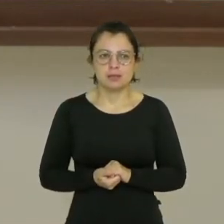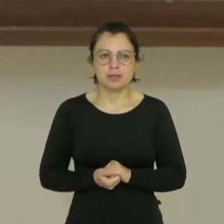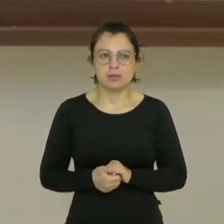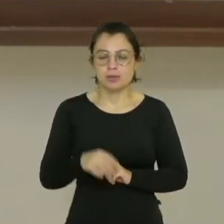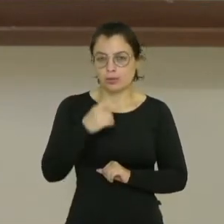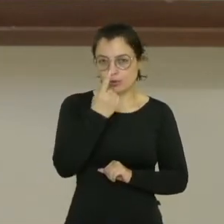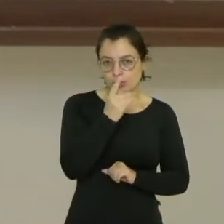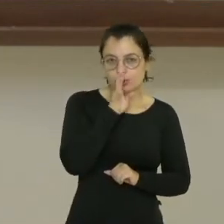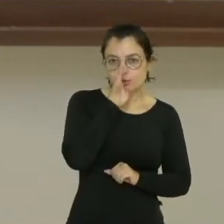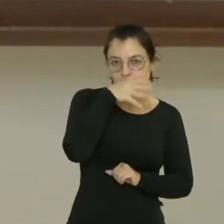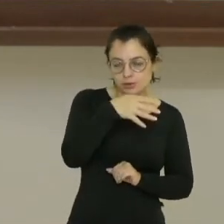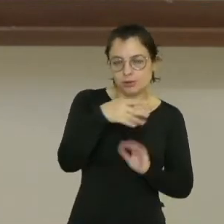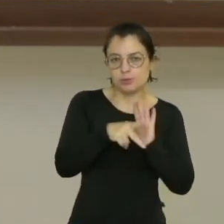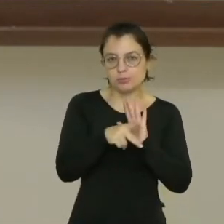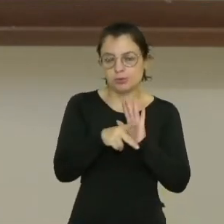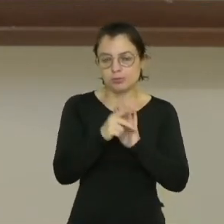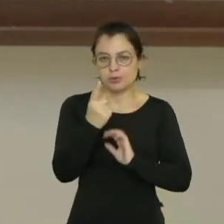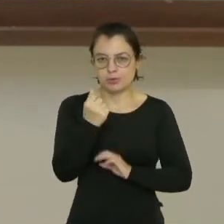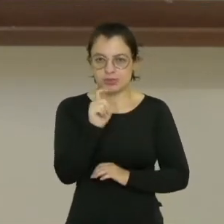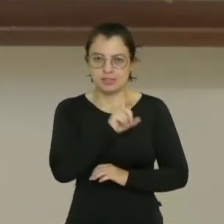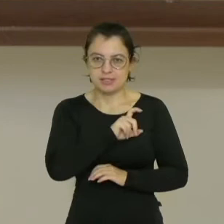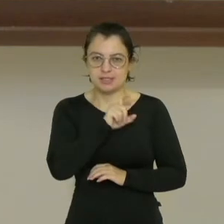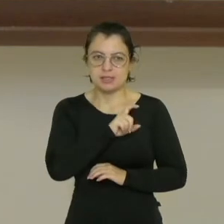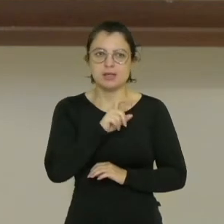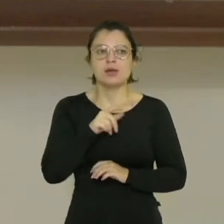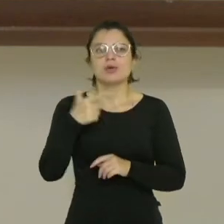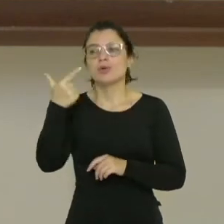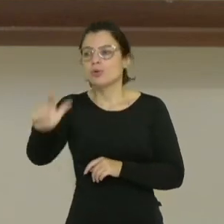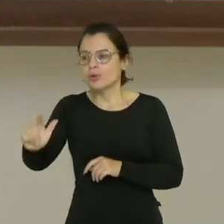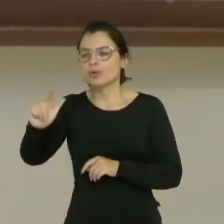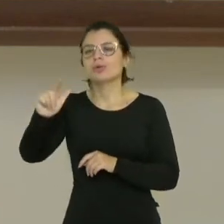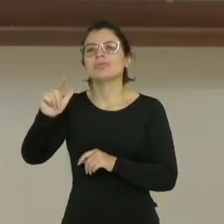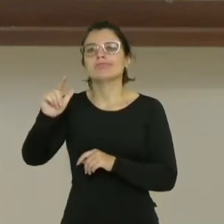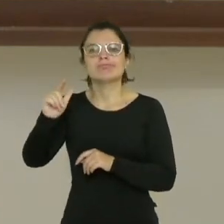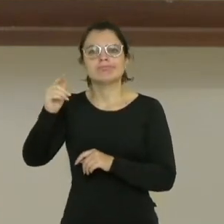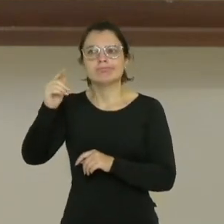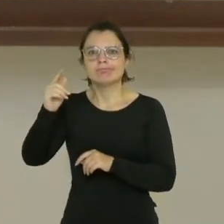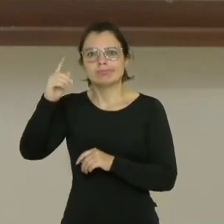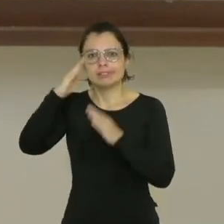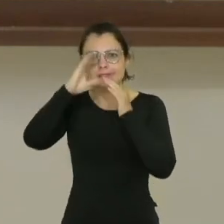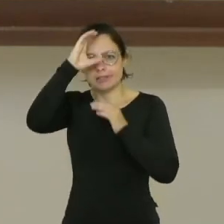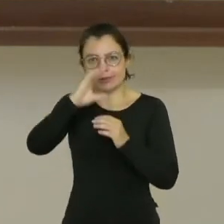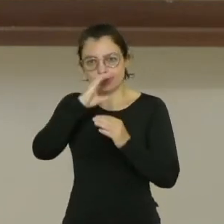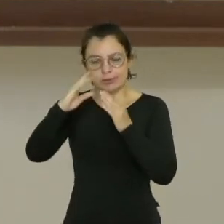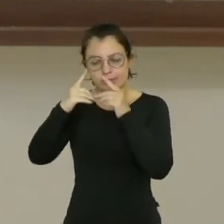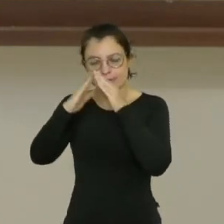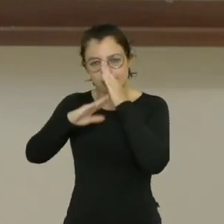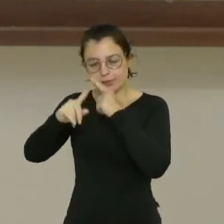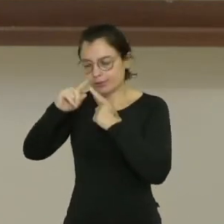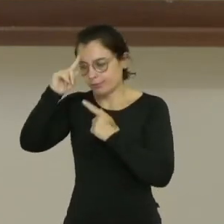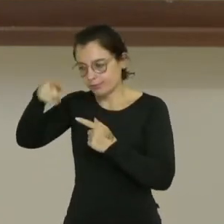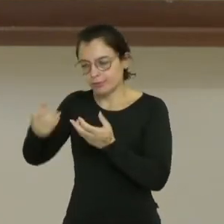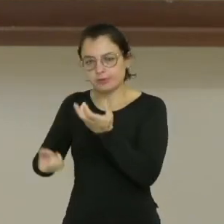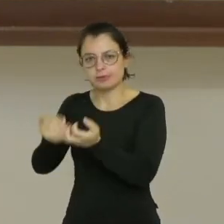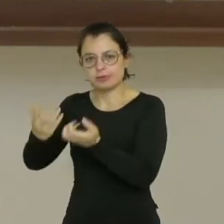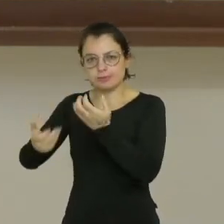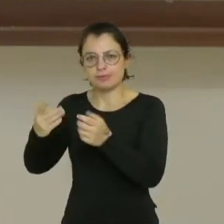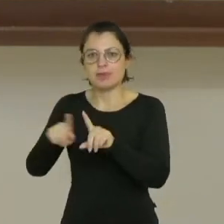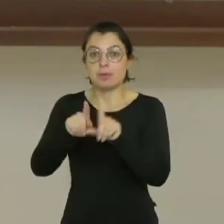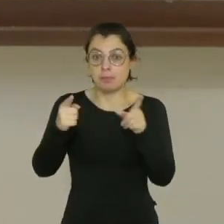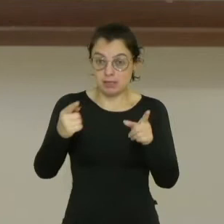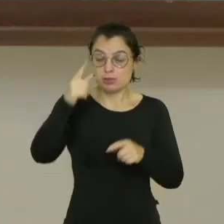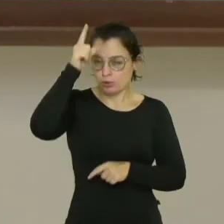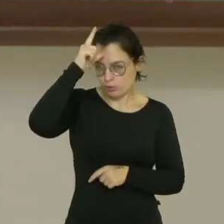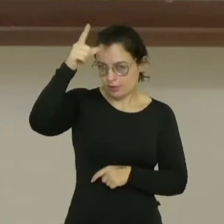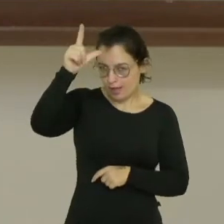Criticava o acúmulo de riqueza e o outro foi, inclusive, queimado vivo. Né? Então não foi possível. Já o Martinho Lutero, no momento em que